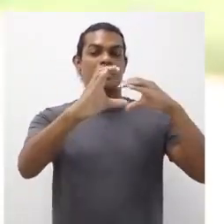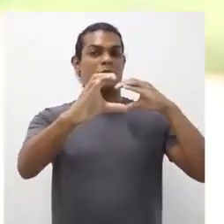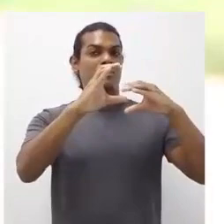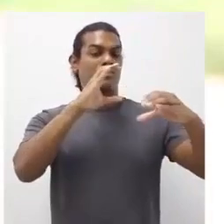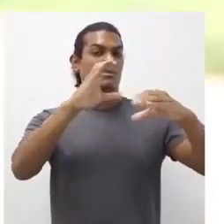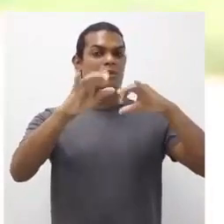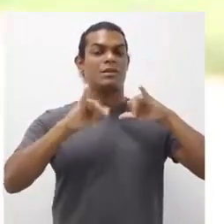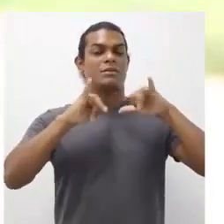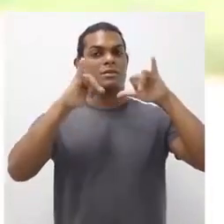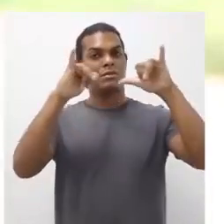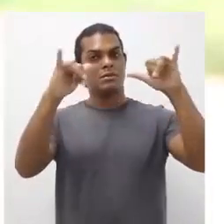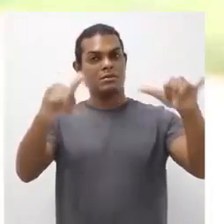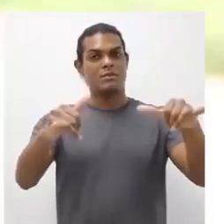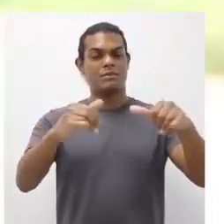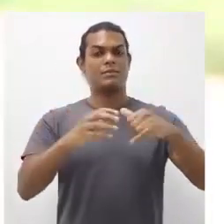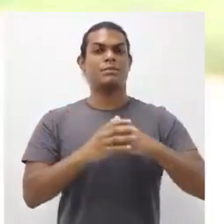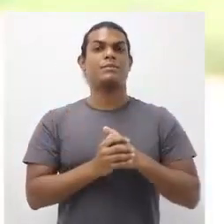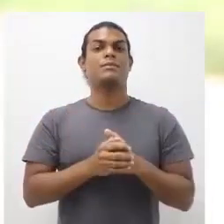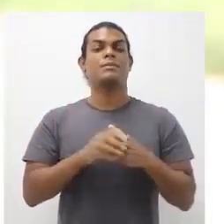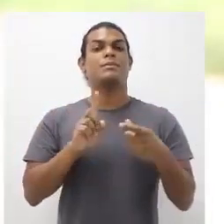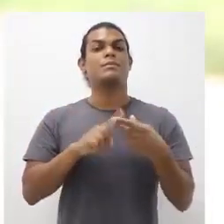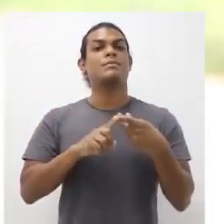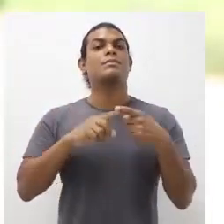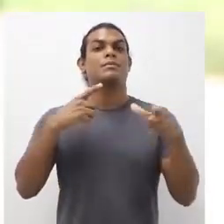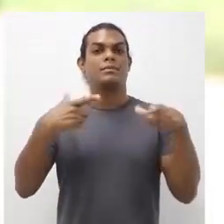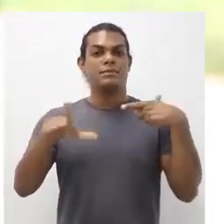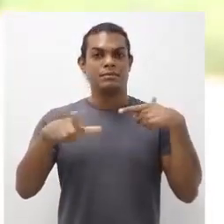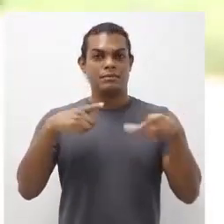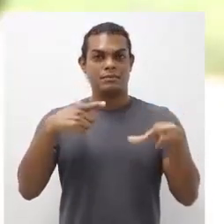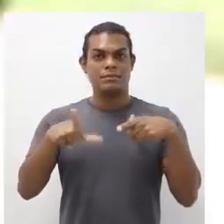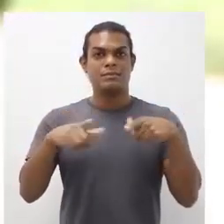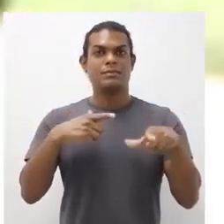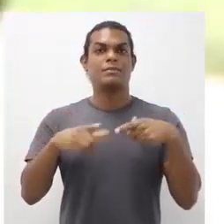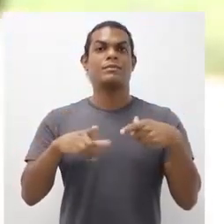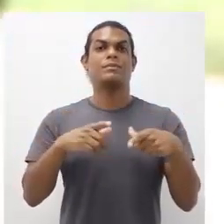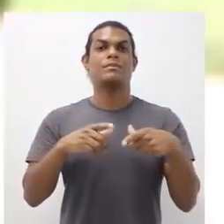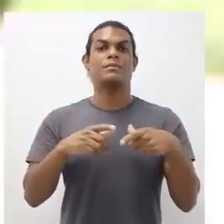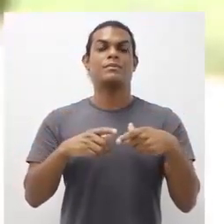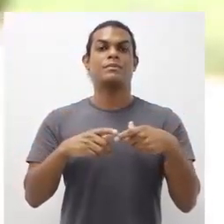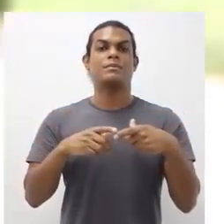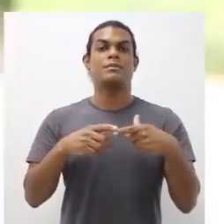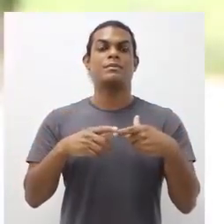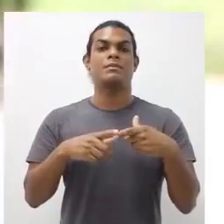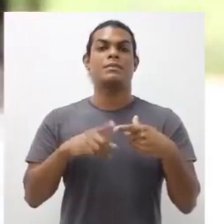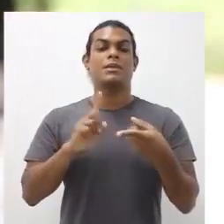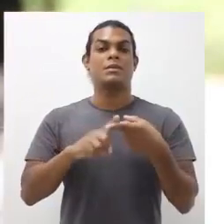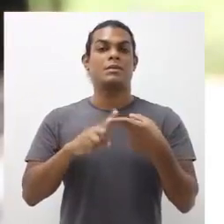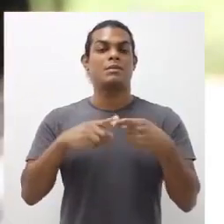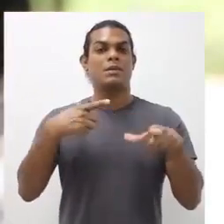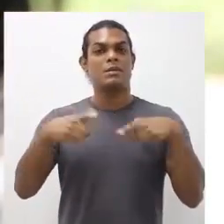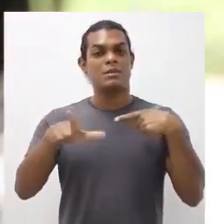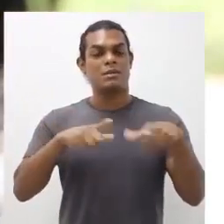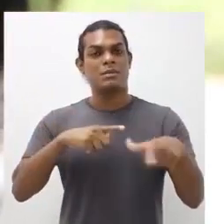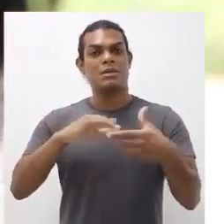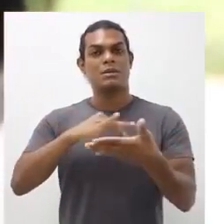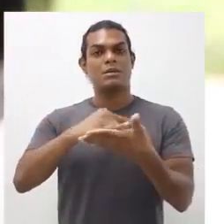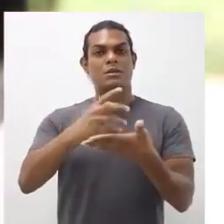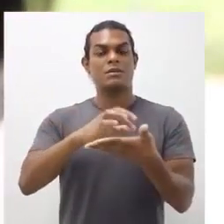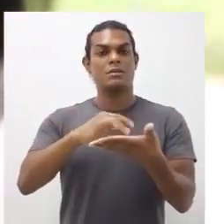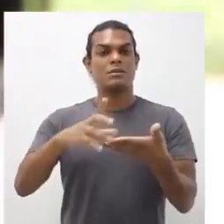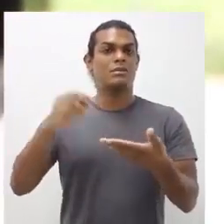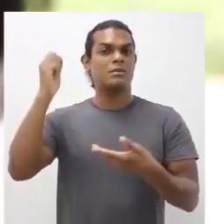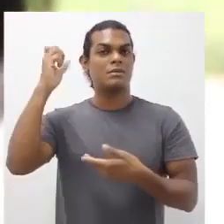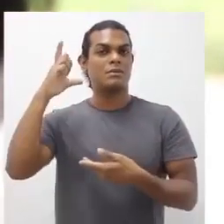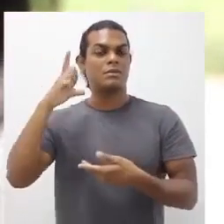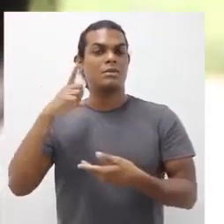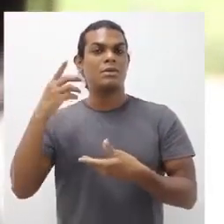enquanto possibilidade de informação. Mas também trabalhamos com os dispositivos enquanto recursos de